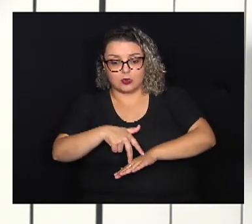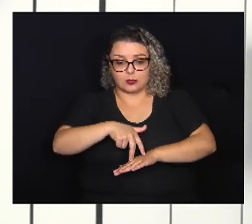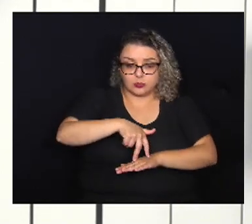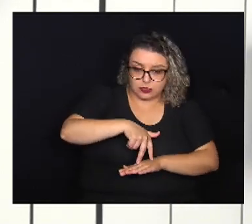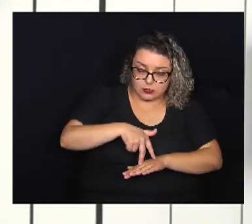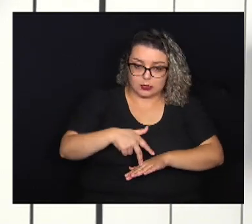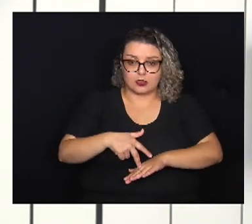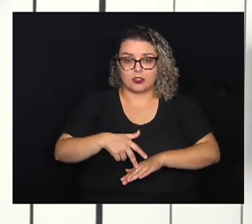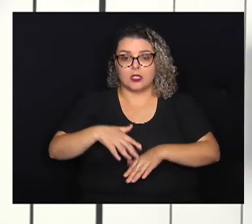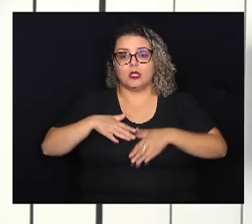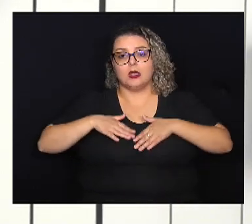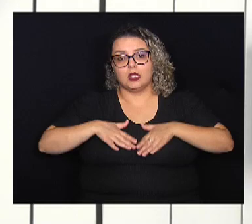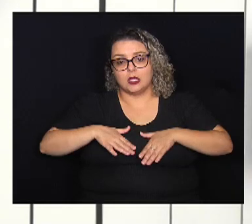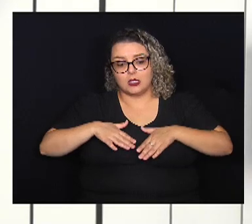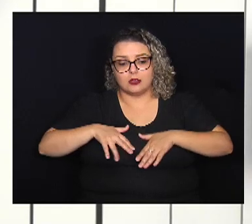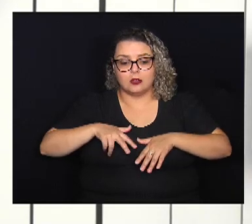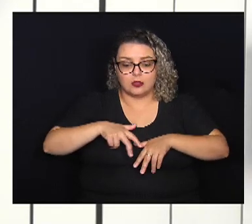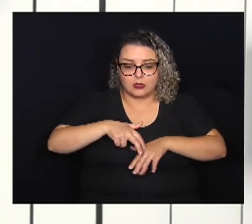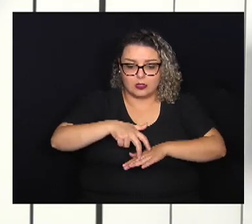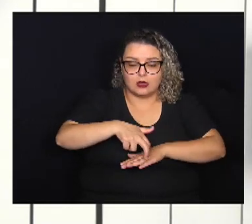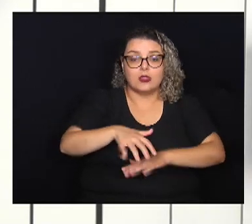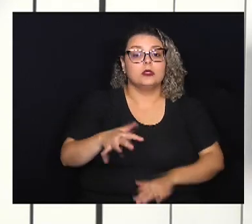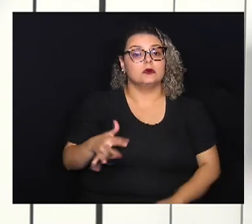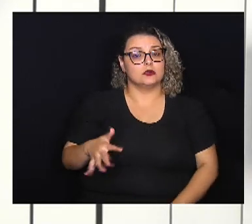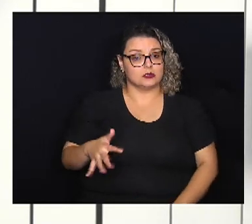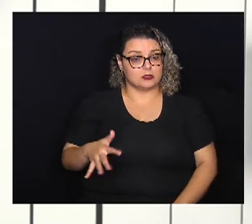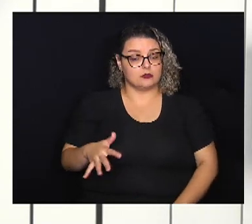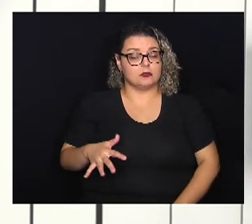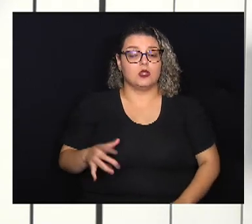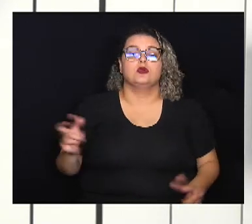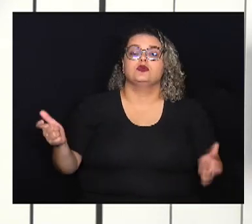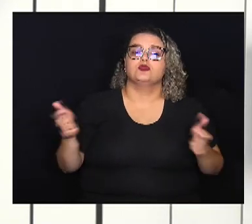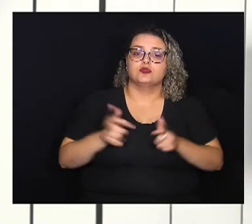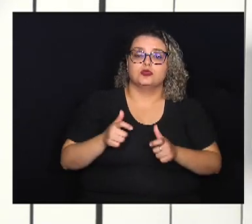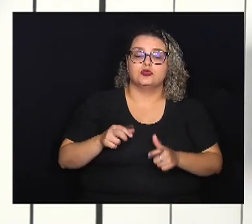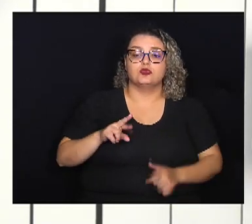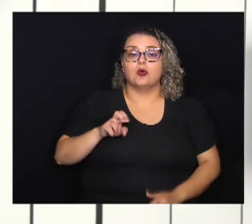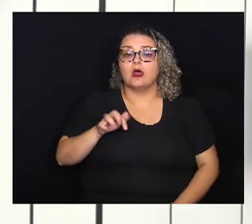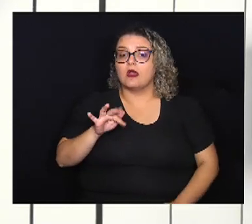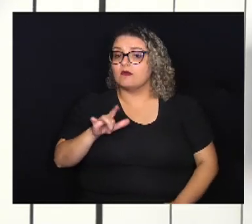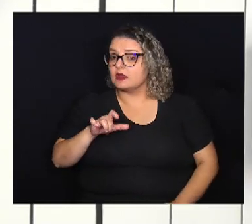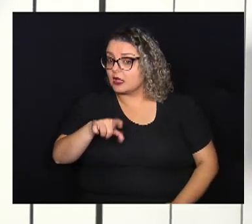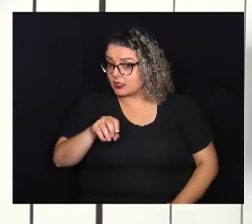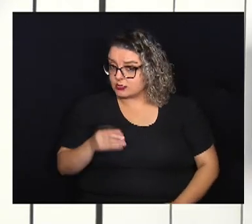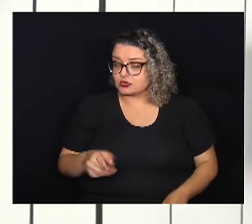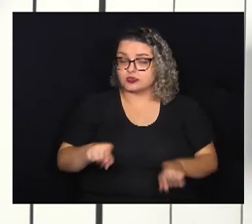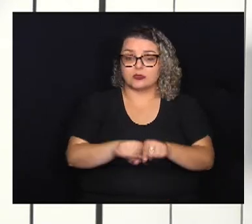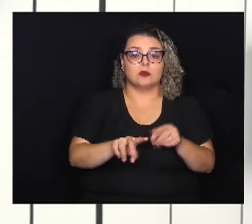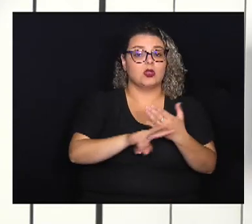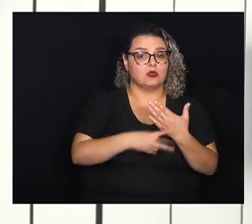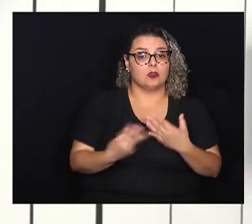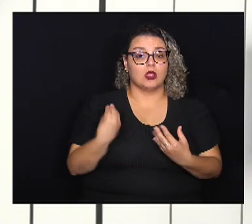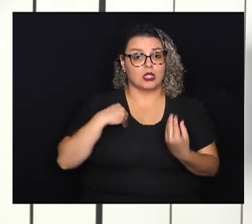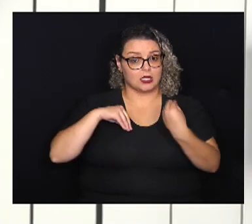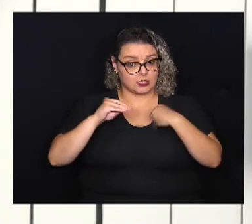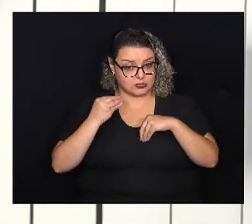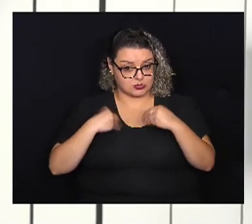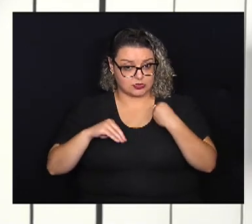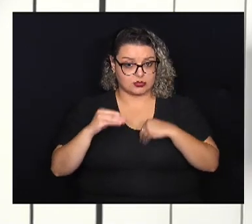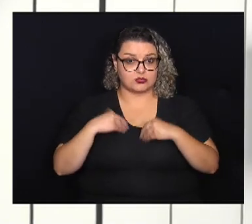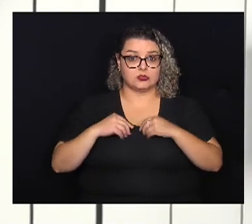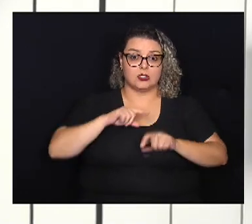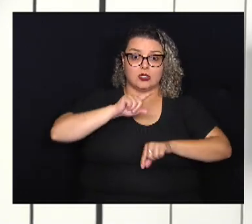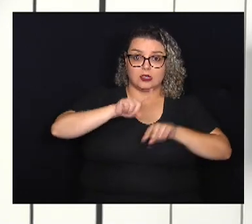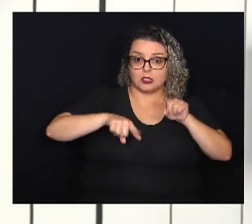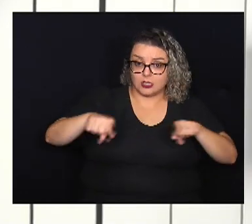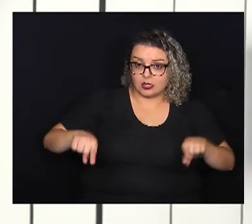lentidão na mobilidade, tremores, diminuição dos reflexos, além de efeitos como depressão e alteração